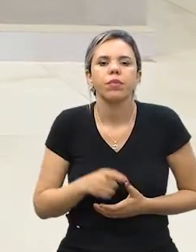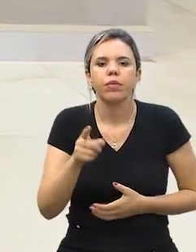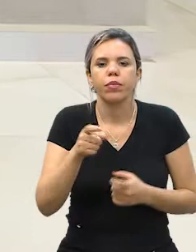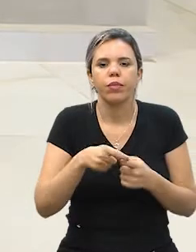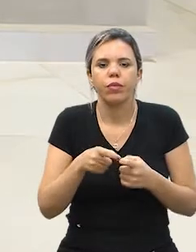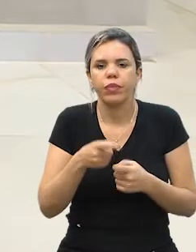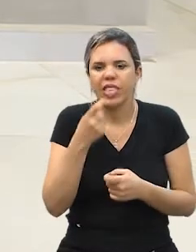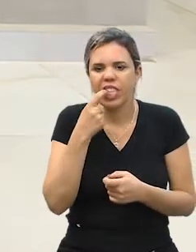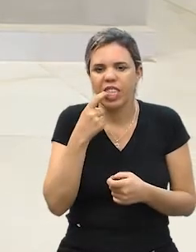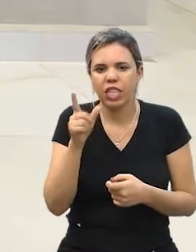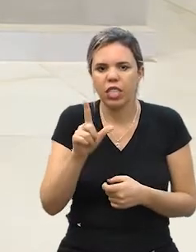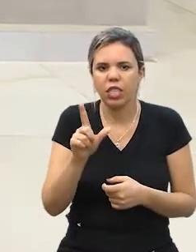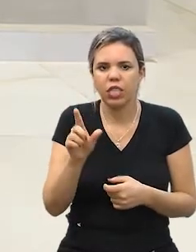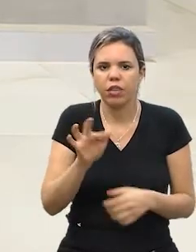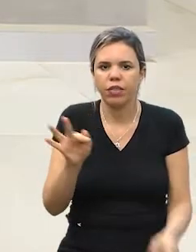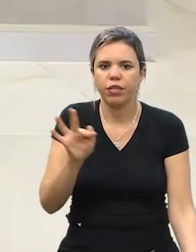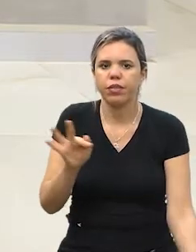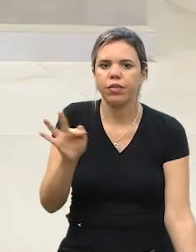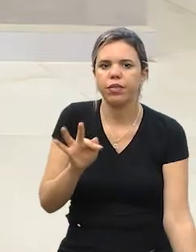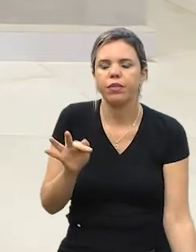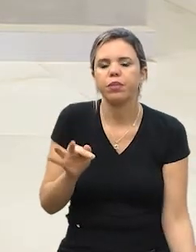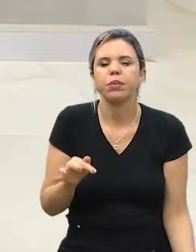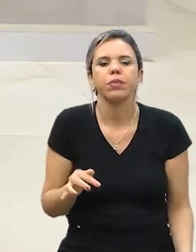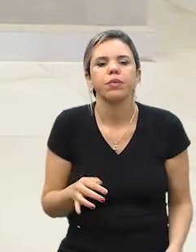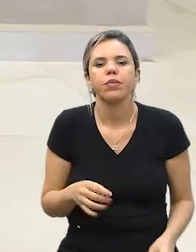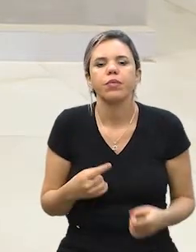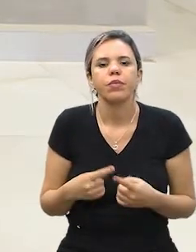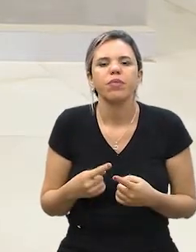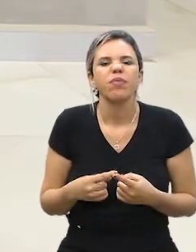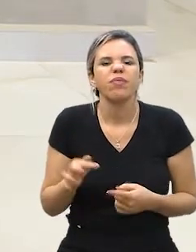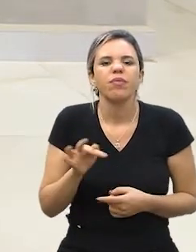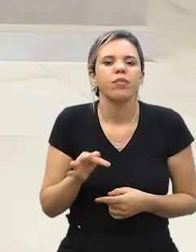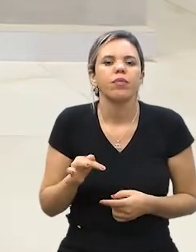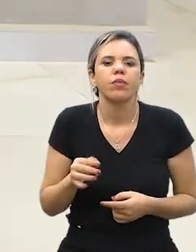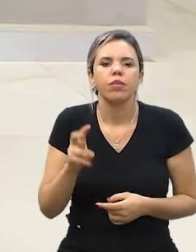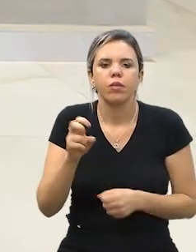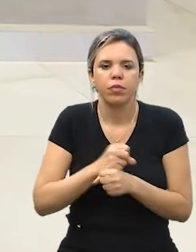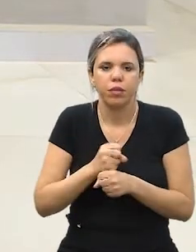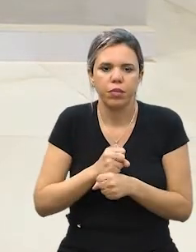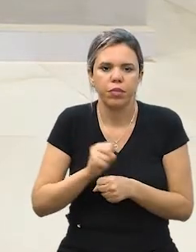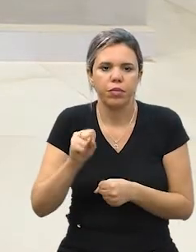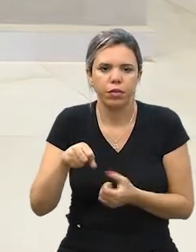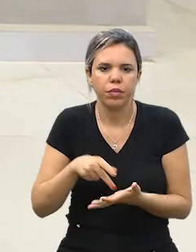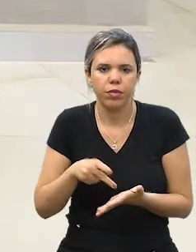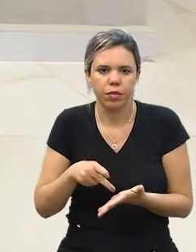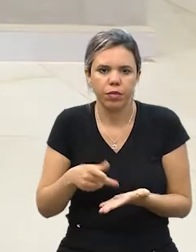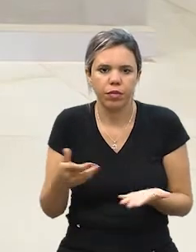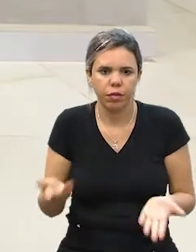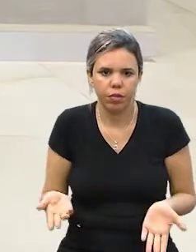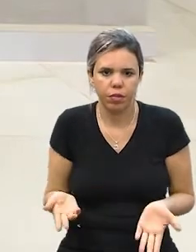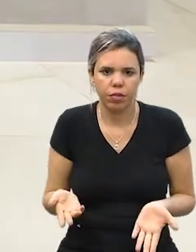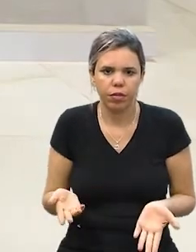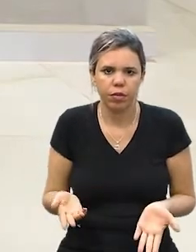dentista, obviamente tem que fazer a faculdade de odonto. Como que é a faculdade? São 5 anos, né? A faculdade de odonto,